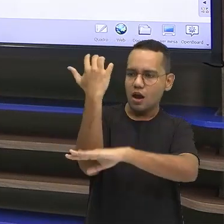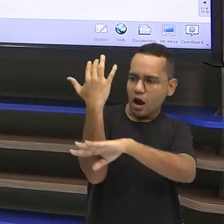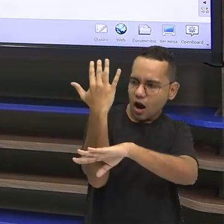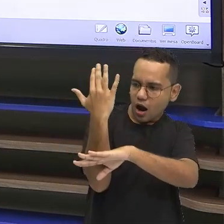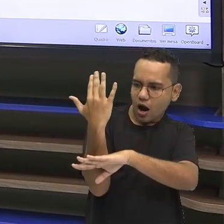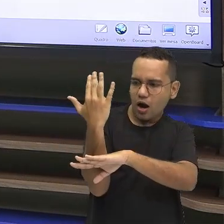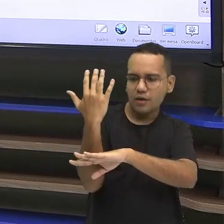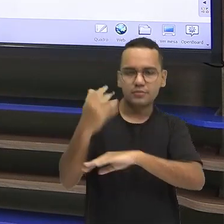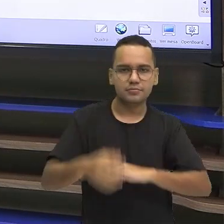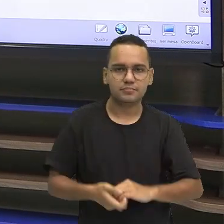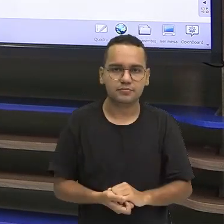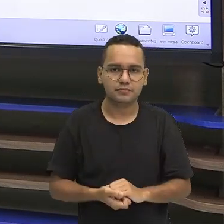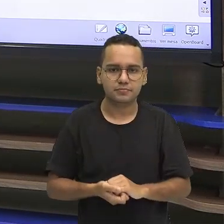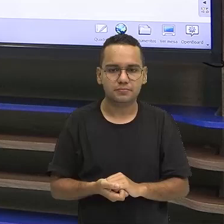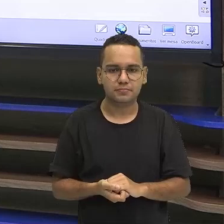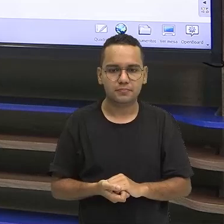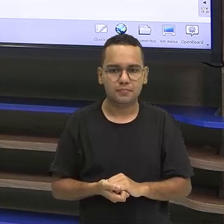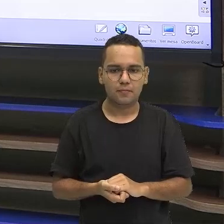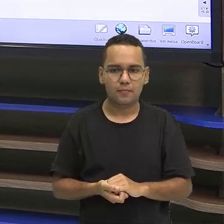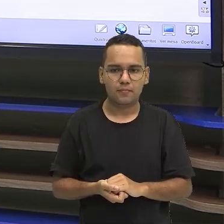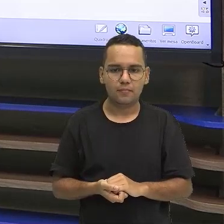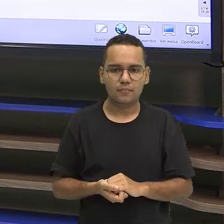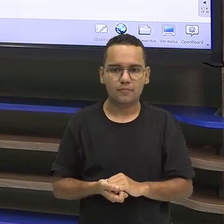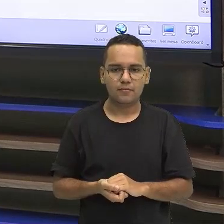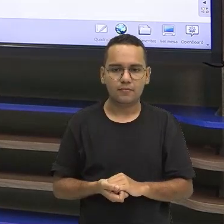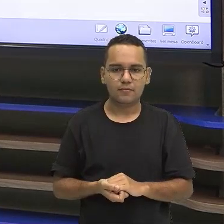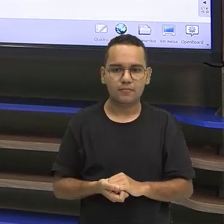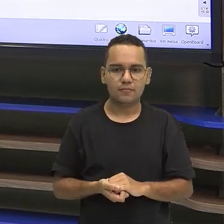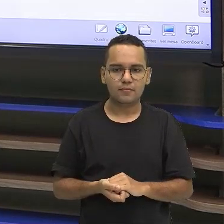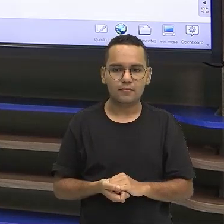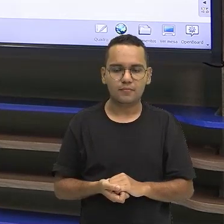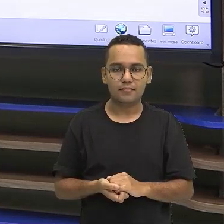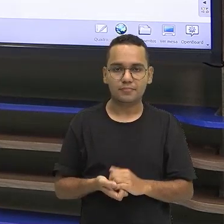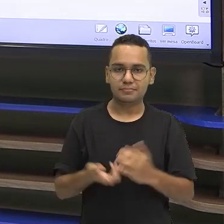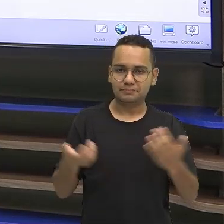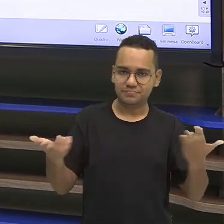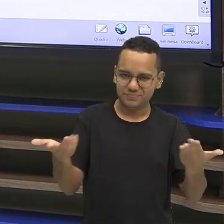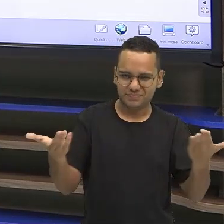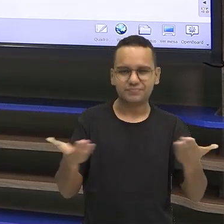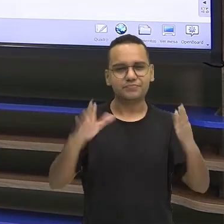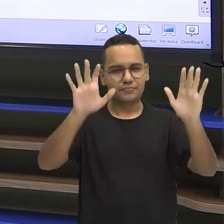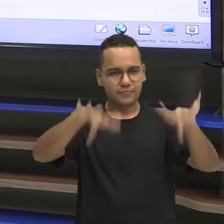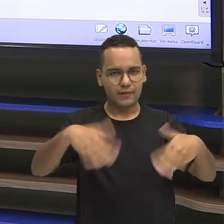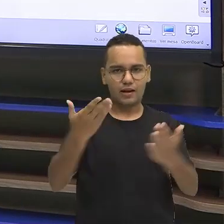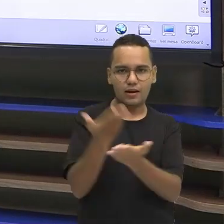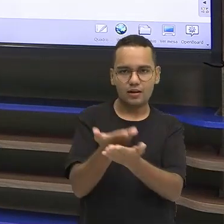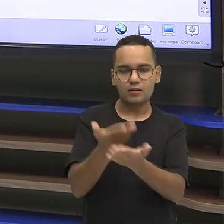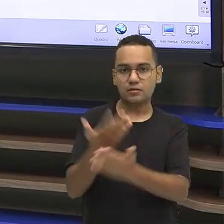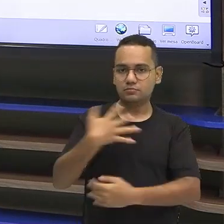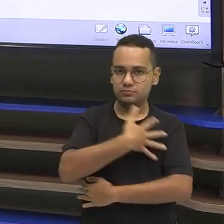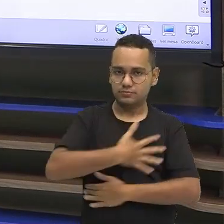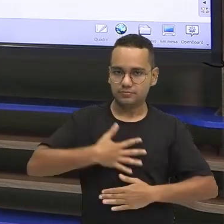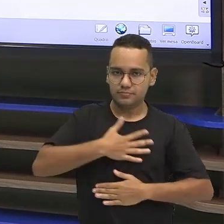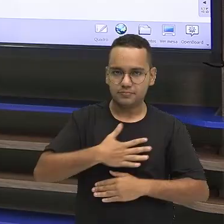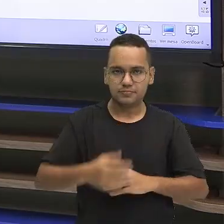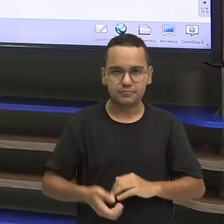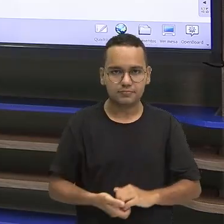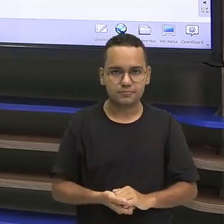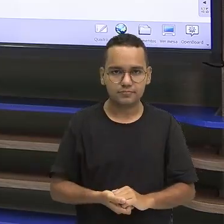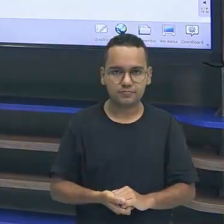gente pôde observar, tá? Então, essa foi a nossa aula aí de biomas brasileiros e espero que vocês tenham gostado.